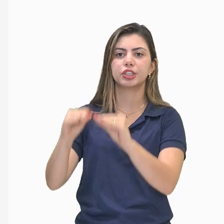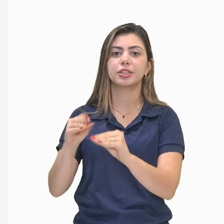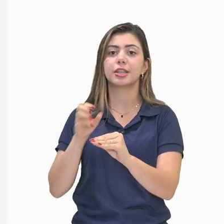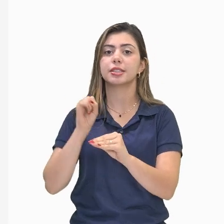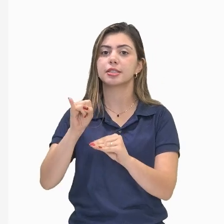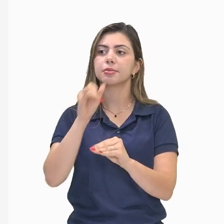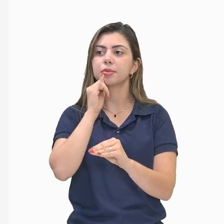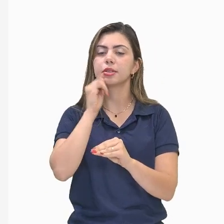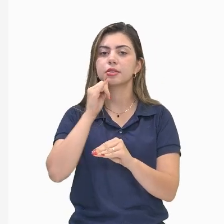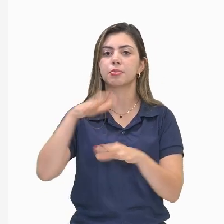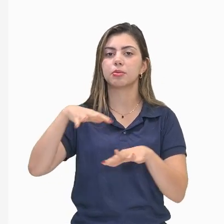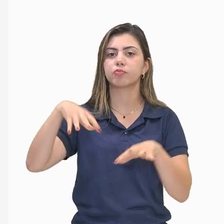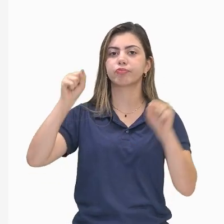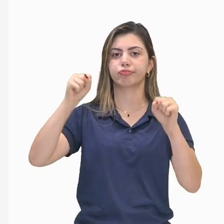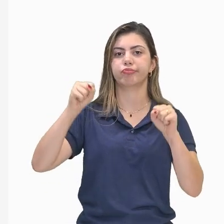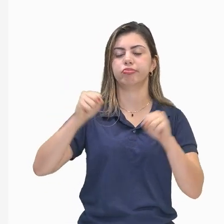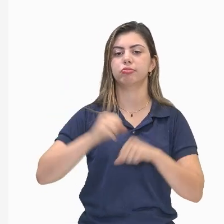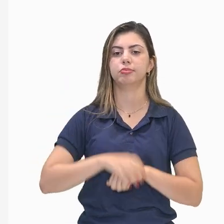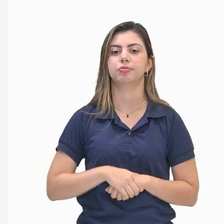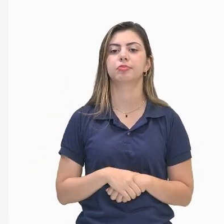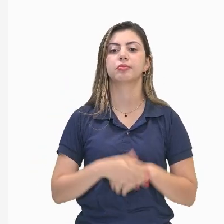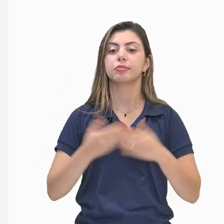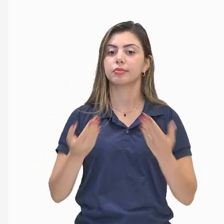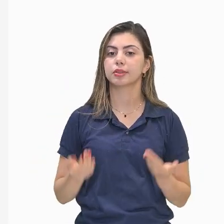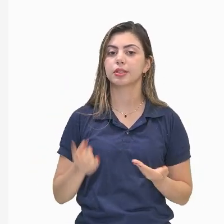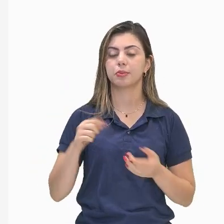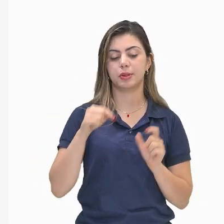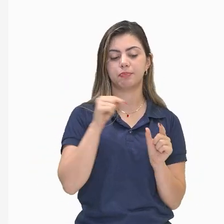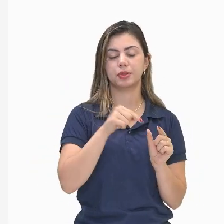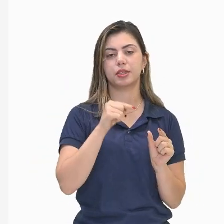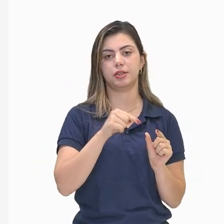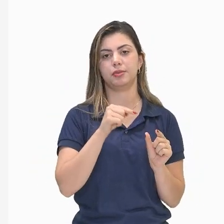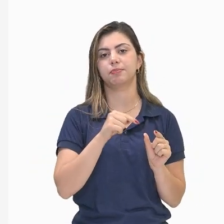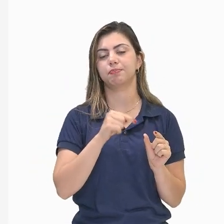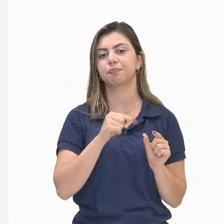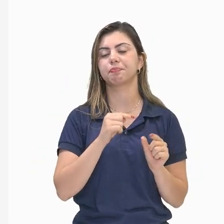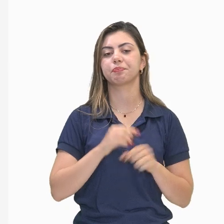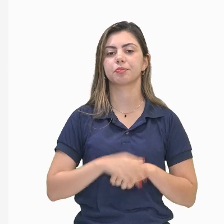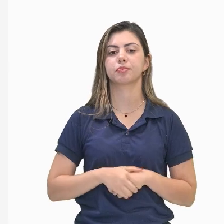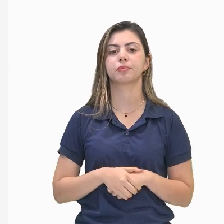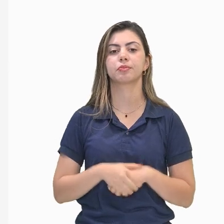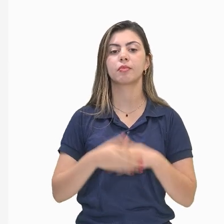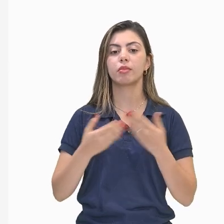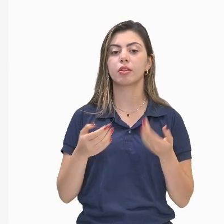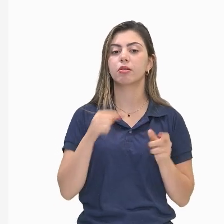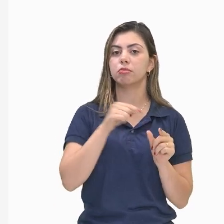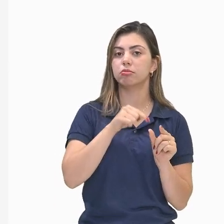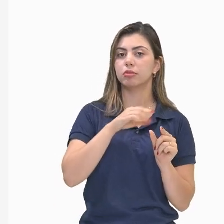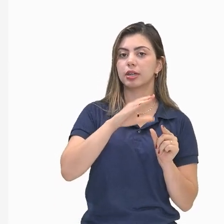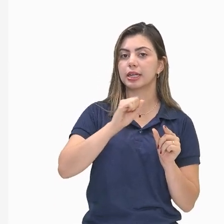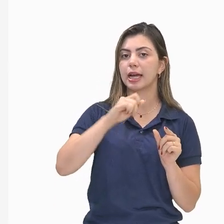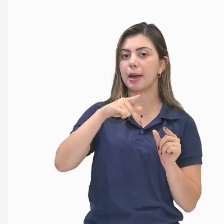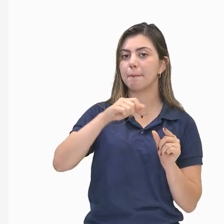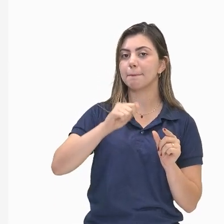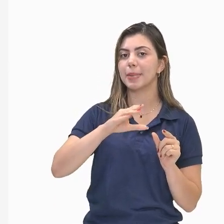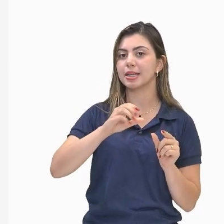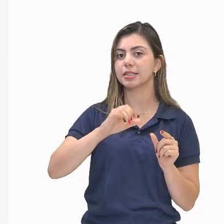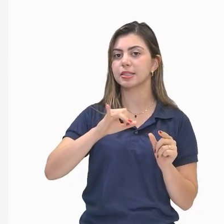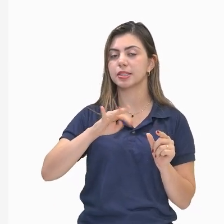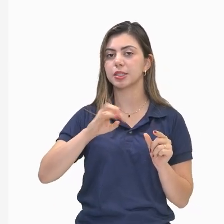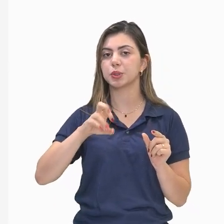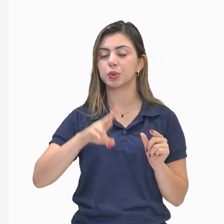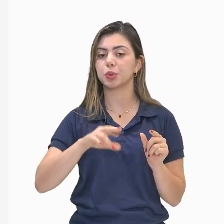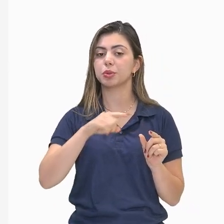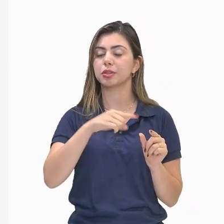energia para o circuito todo. Então, esses são os capacitores. E os capacitores, eles têm a sua